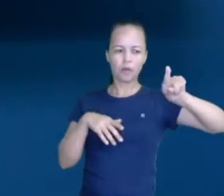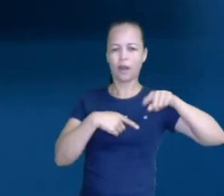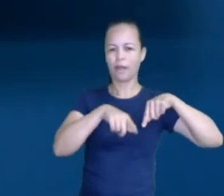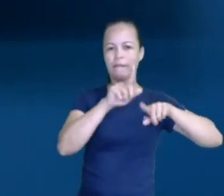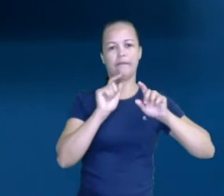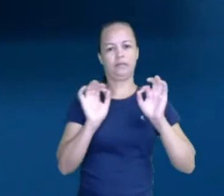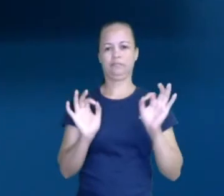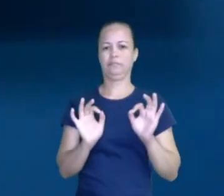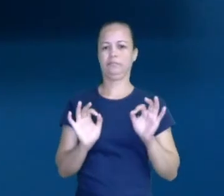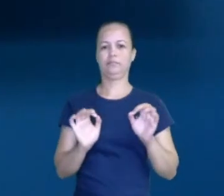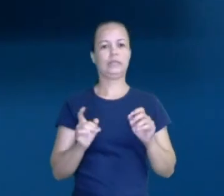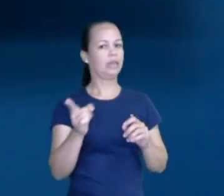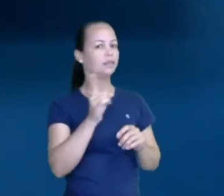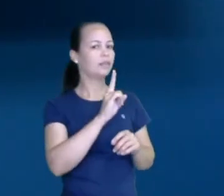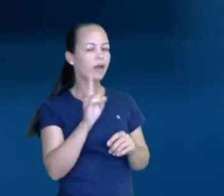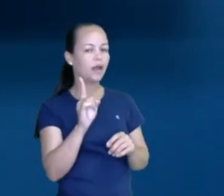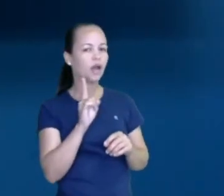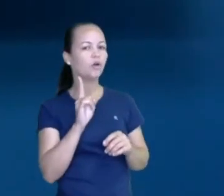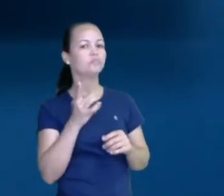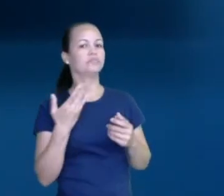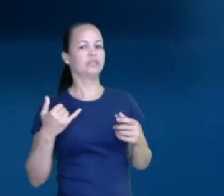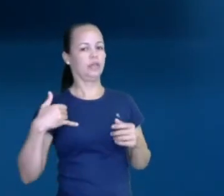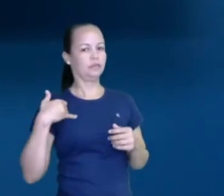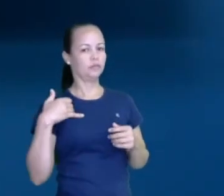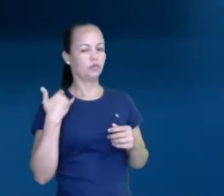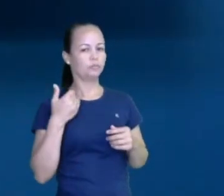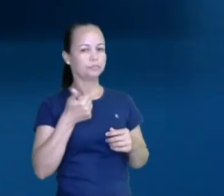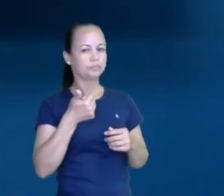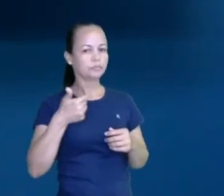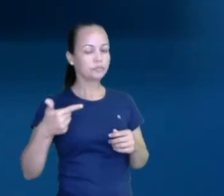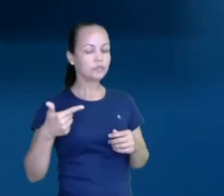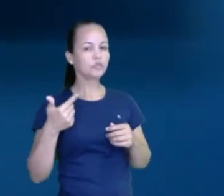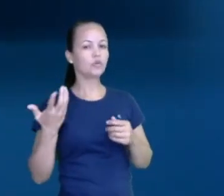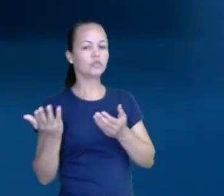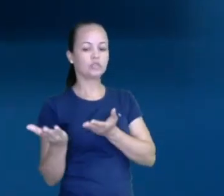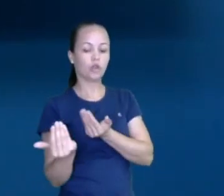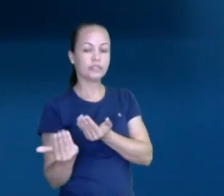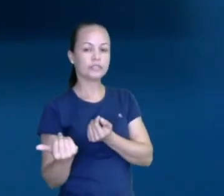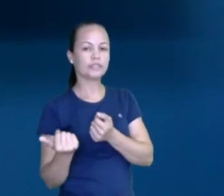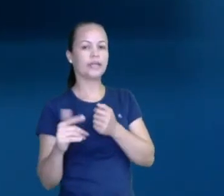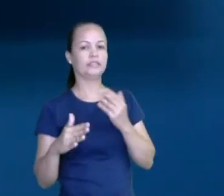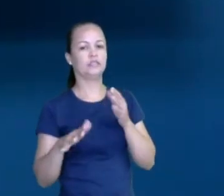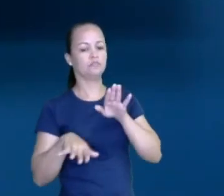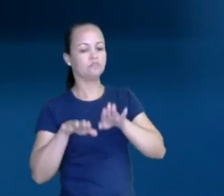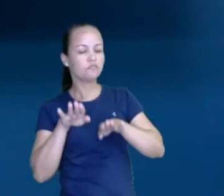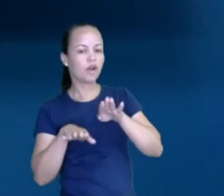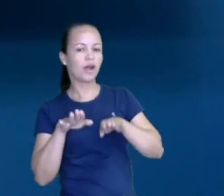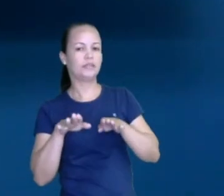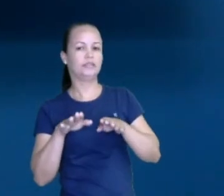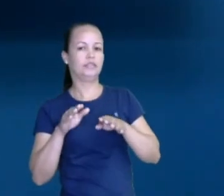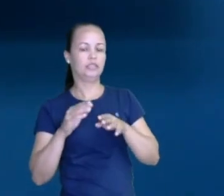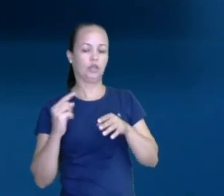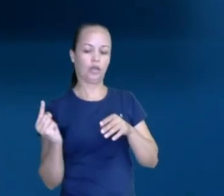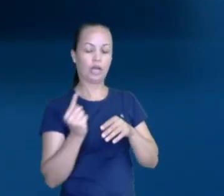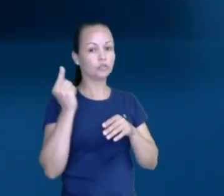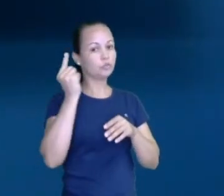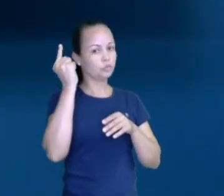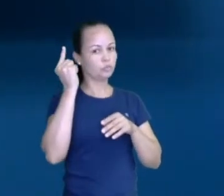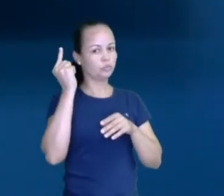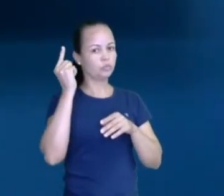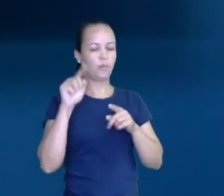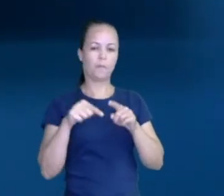adulto. Adolescente é uma fase entre a infância e a vida adulta, mas ainda não é adulto e também não é